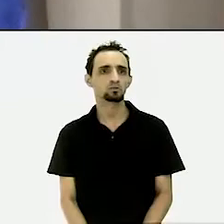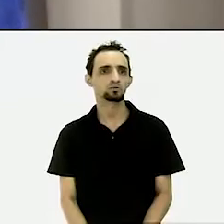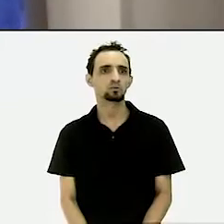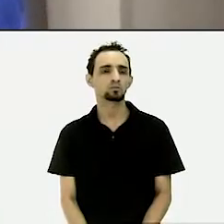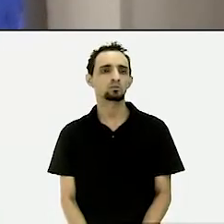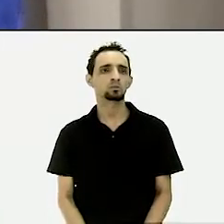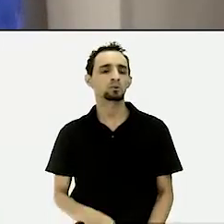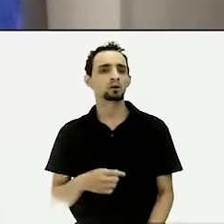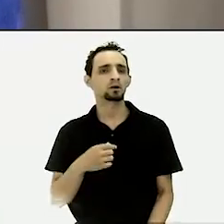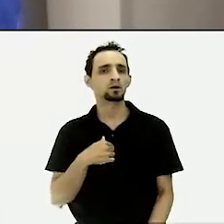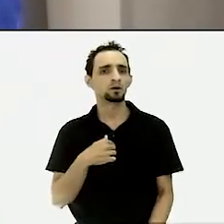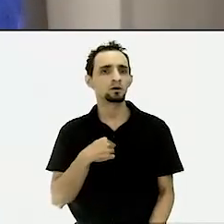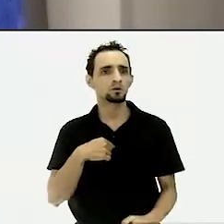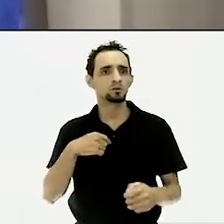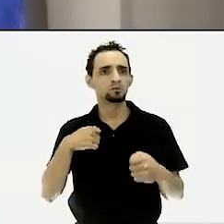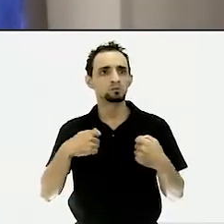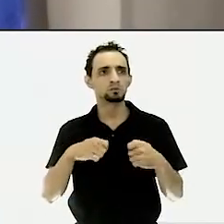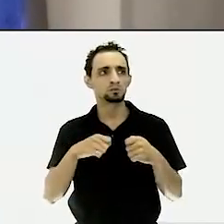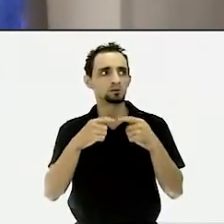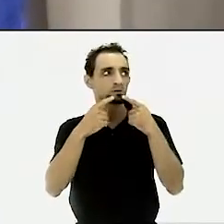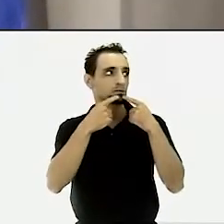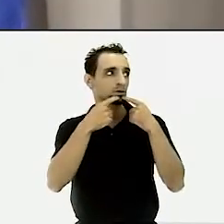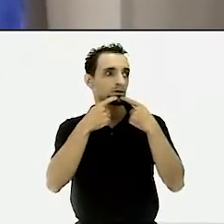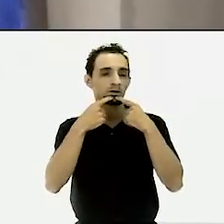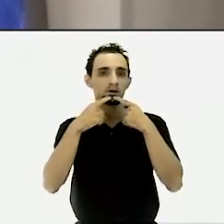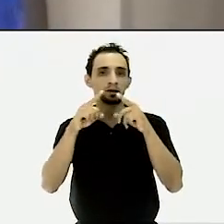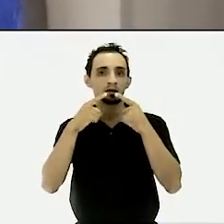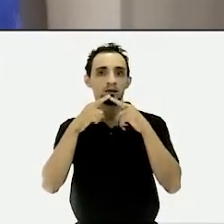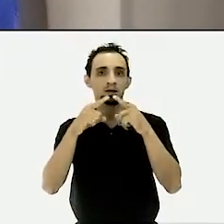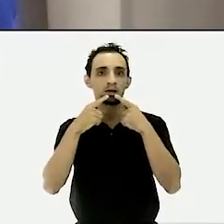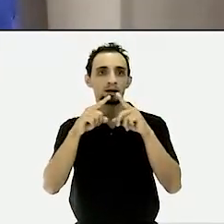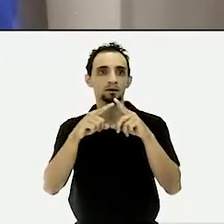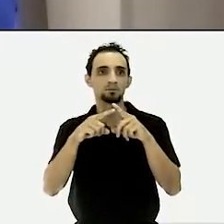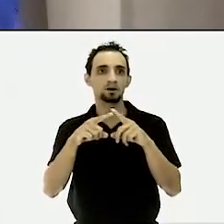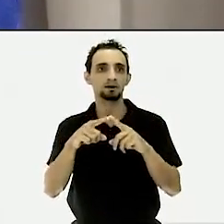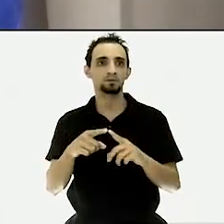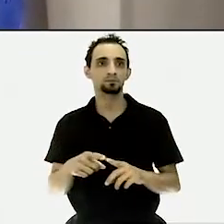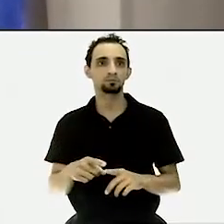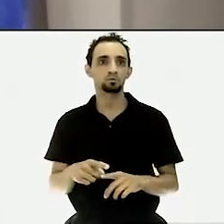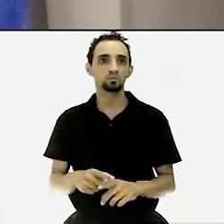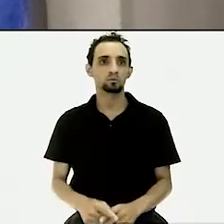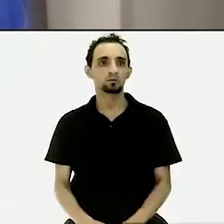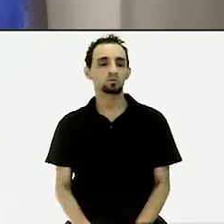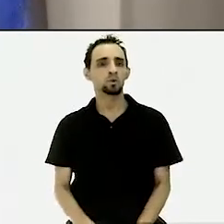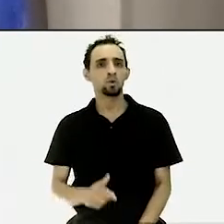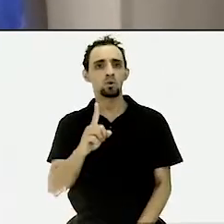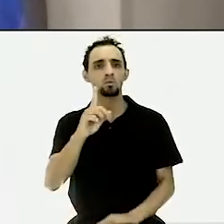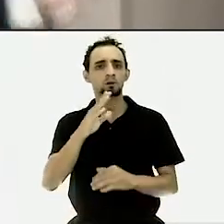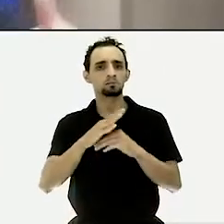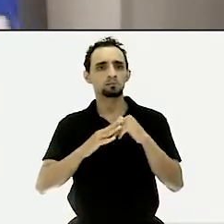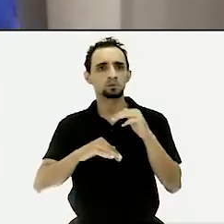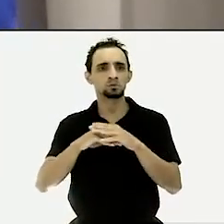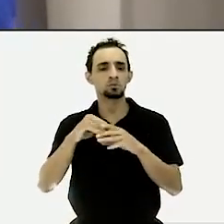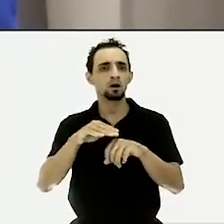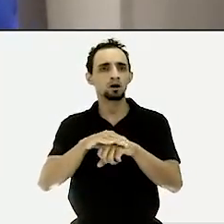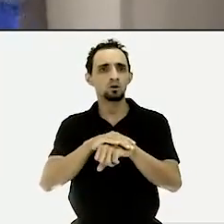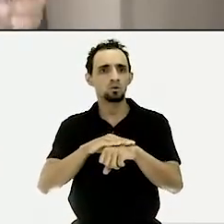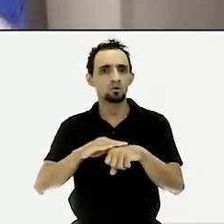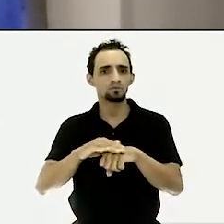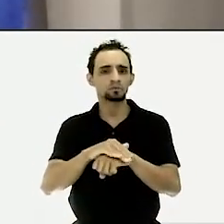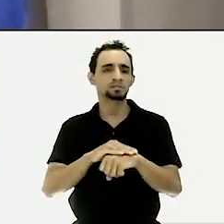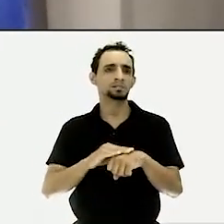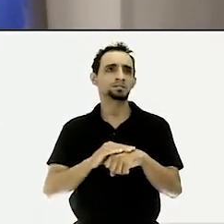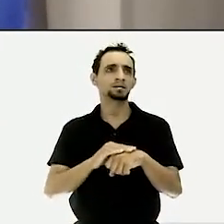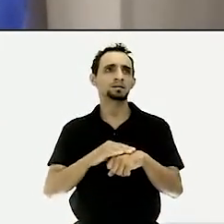vou lutar contra isso, eu sou contra isso. O menino tem que jogar. Ele é profissional, mas ele é um só. É um menino bom de bola, um menino